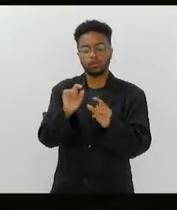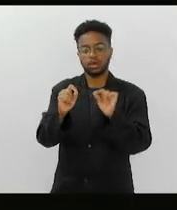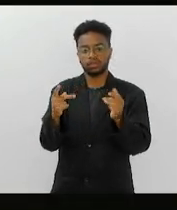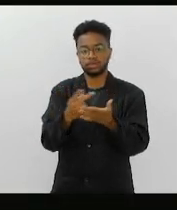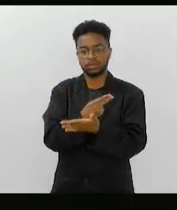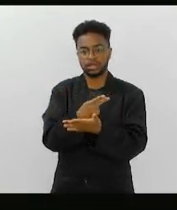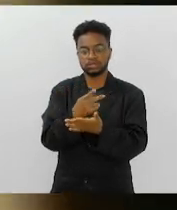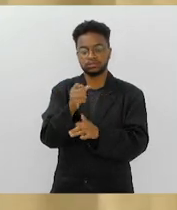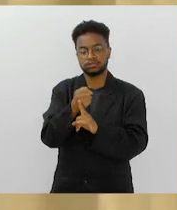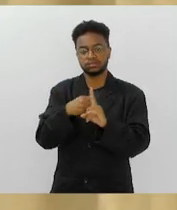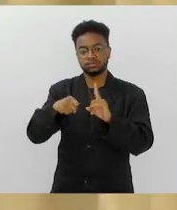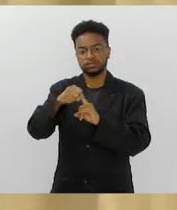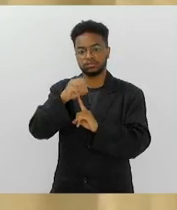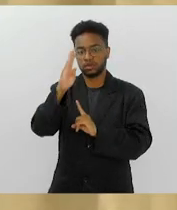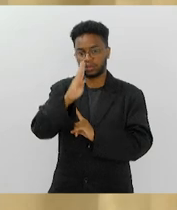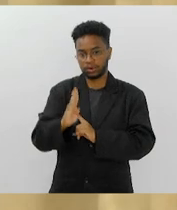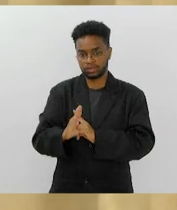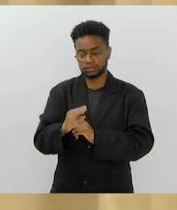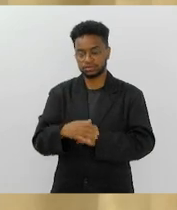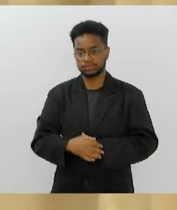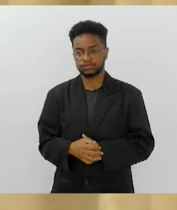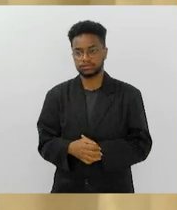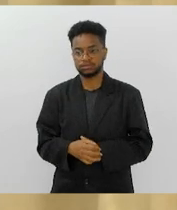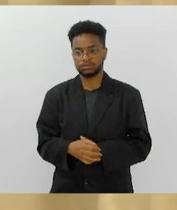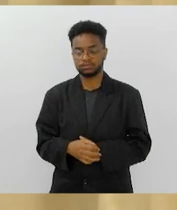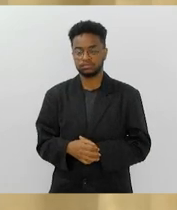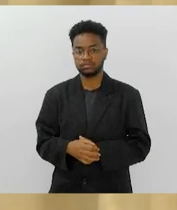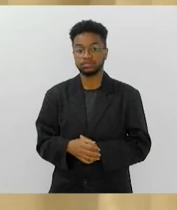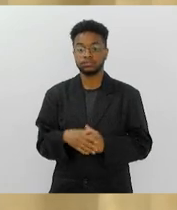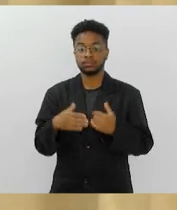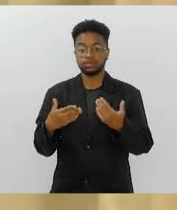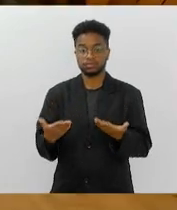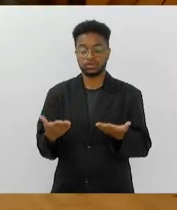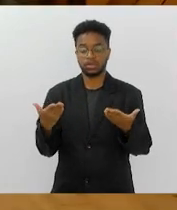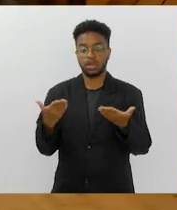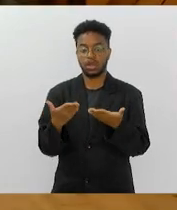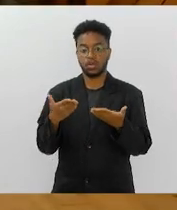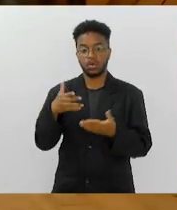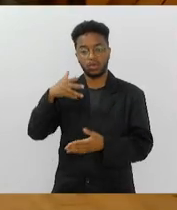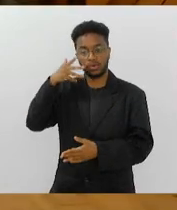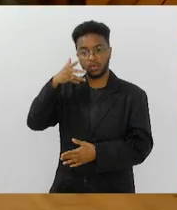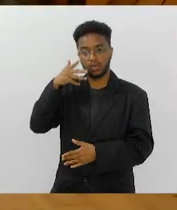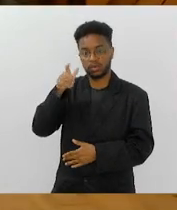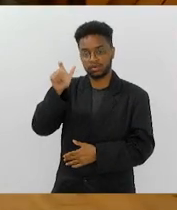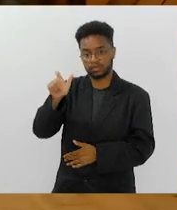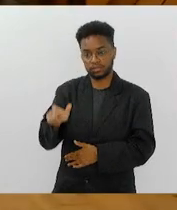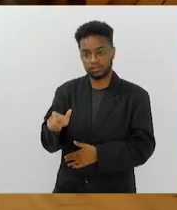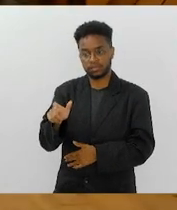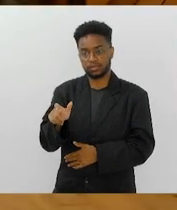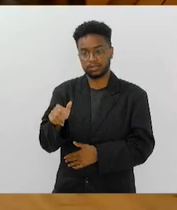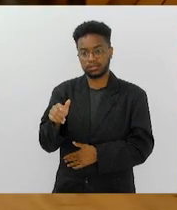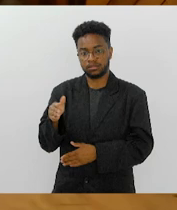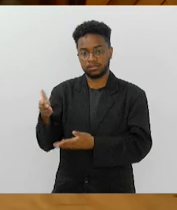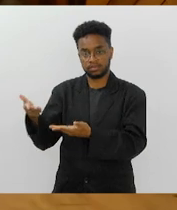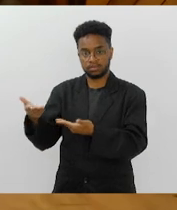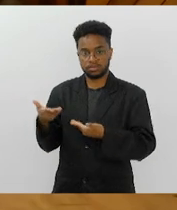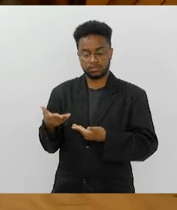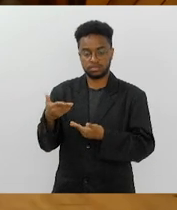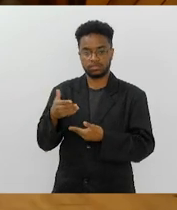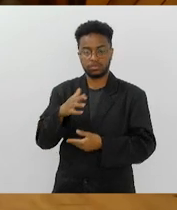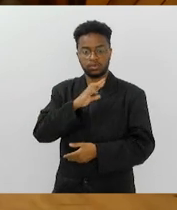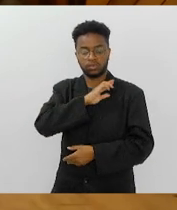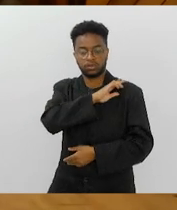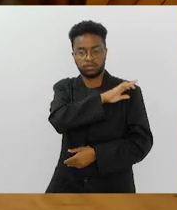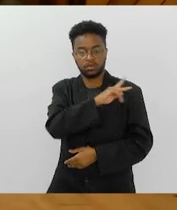Bom, então, nosso próximo panelista, passa a palavra ao Tenente Coronel Paulo Henrique da